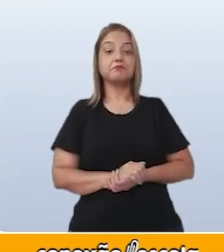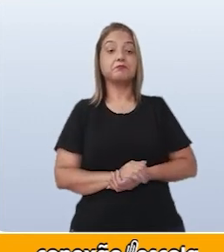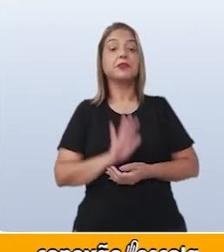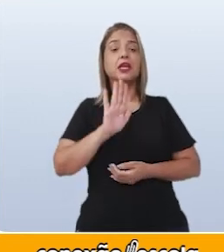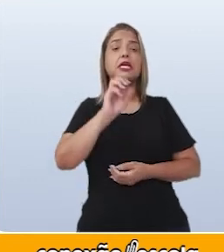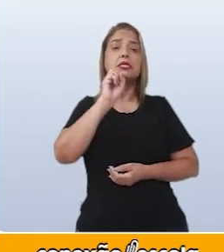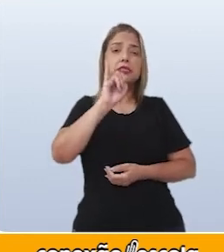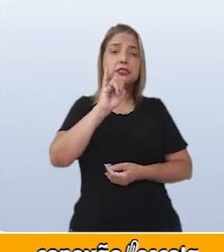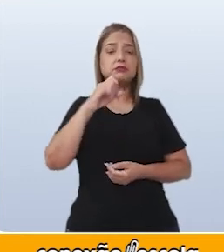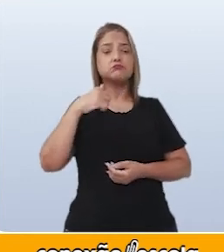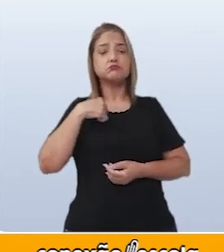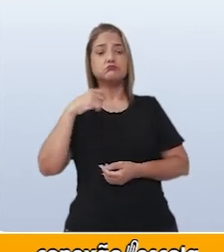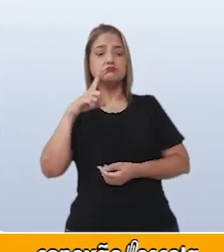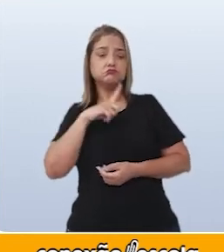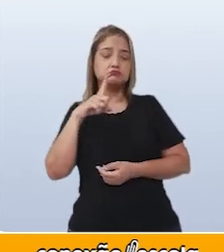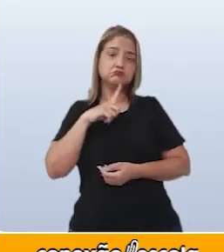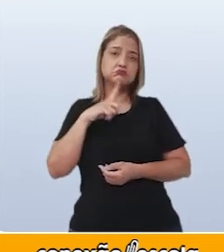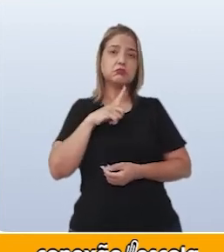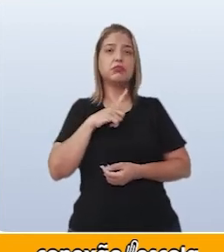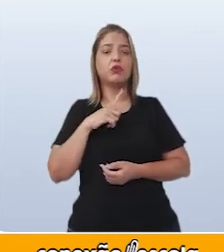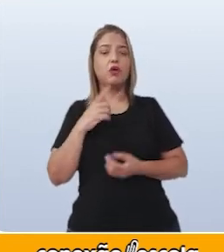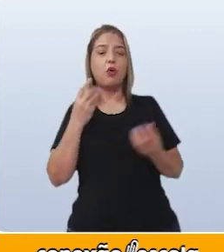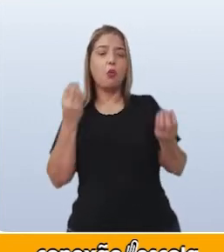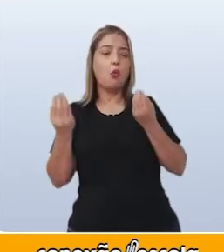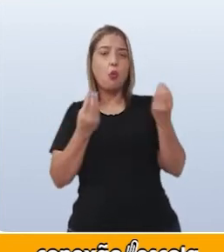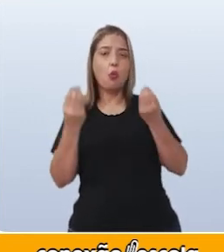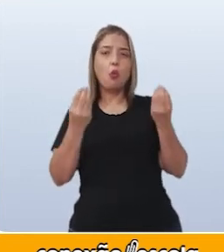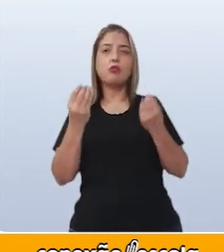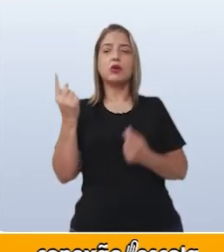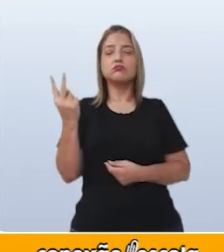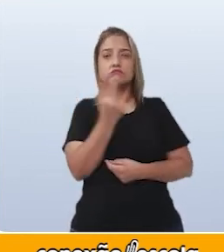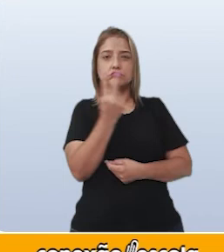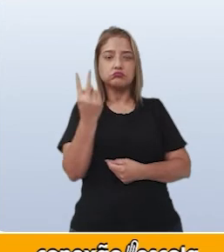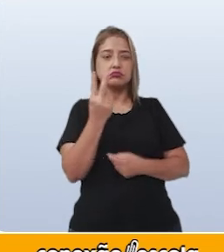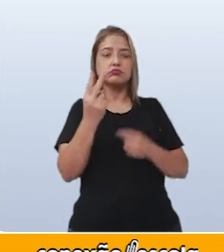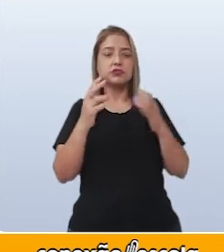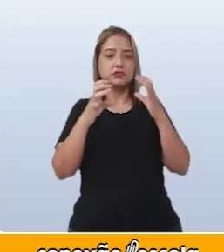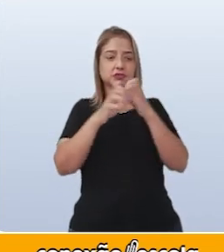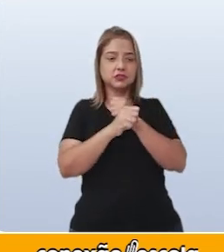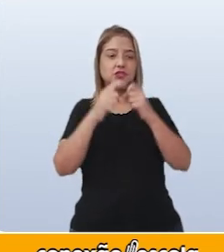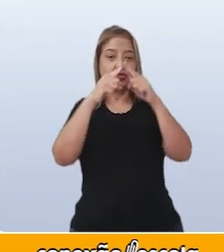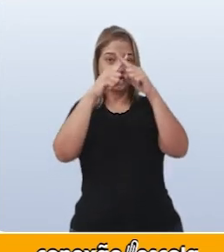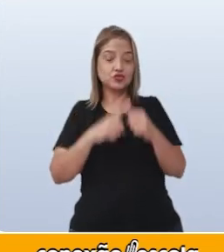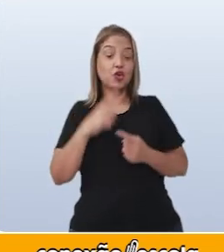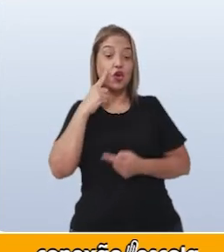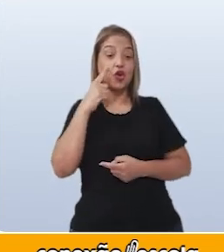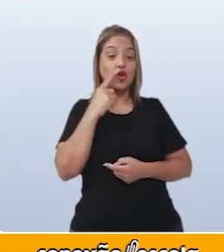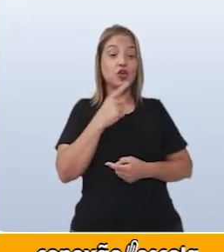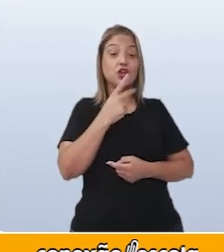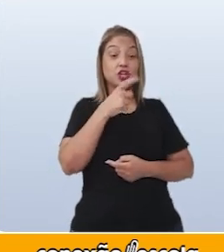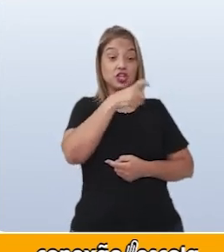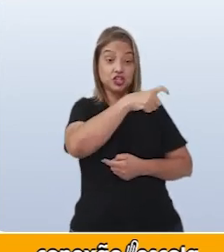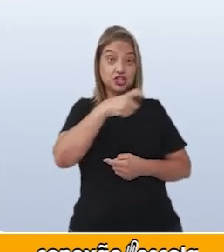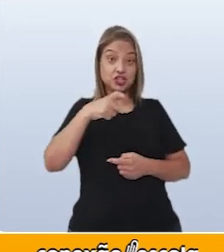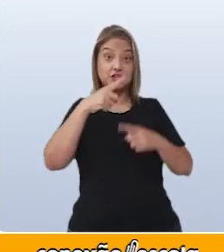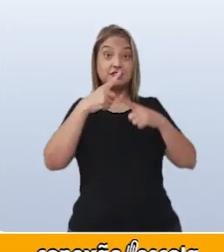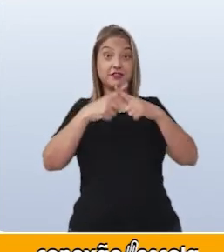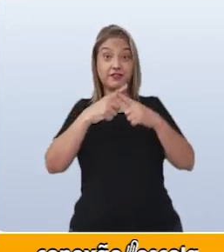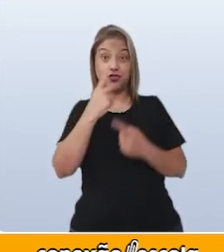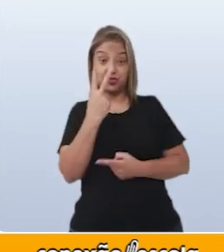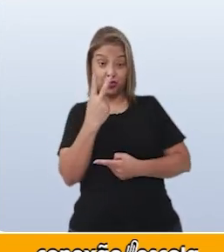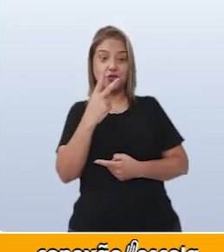eu efetuasse a propriedade distributiva, x vezes 2, 2x. X vezes